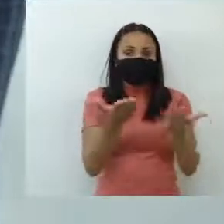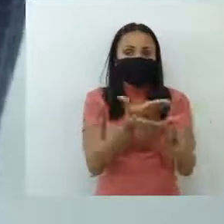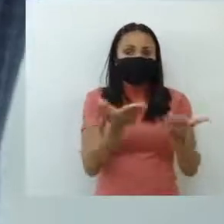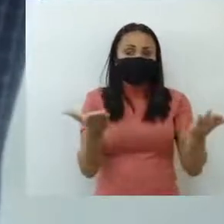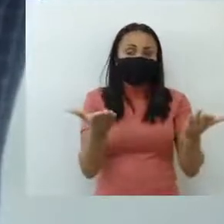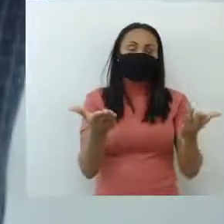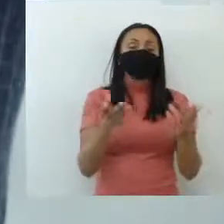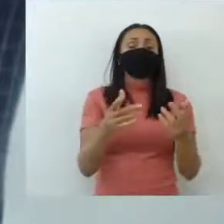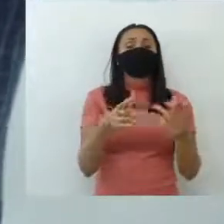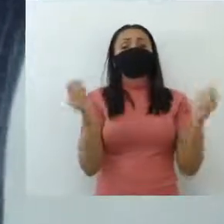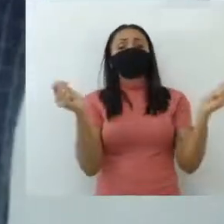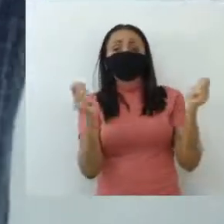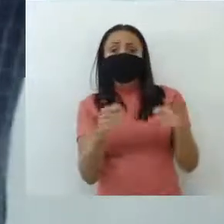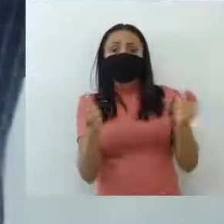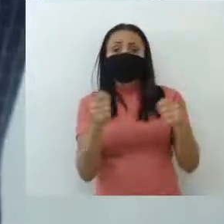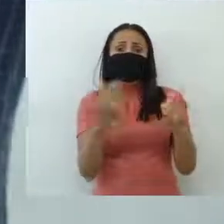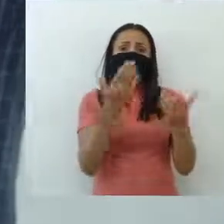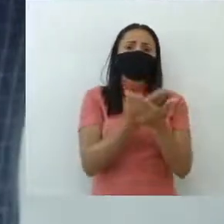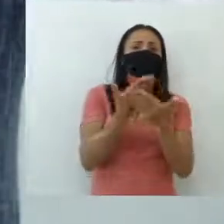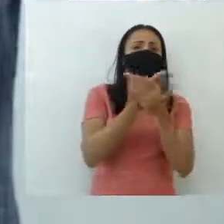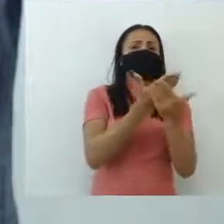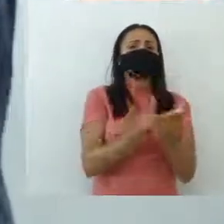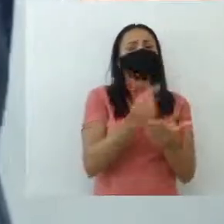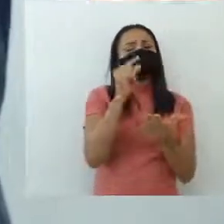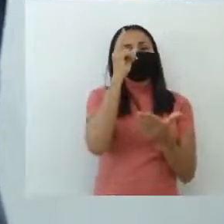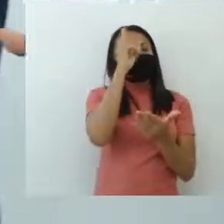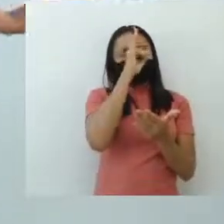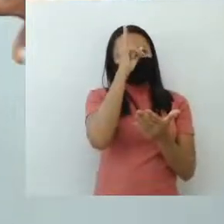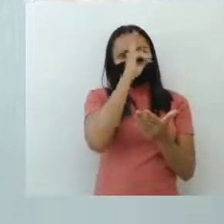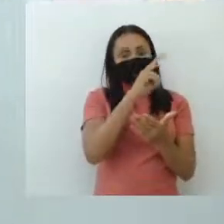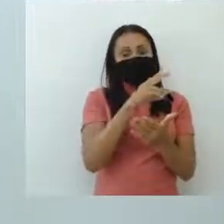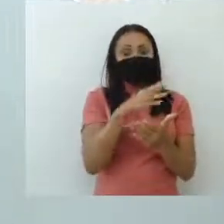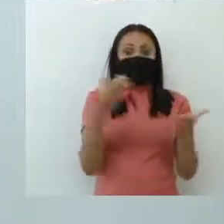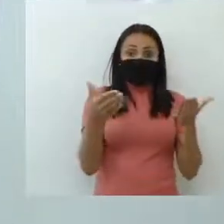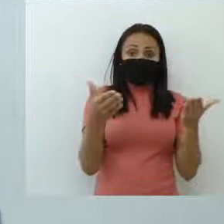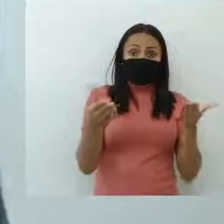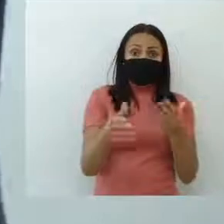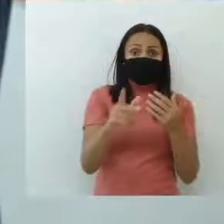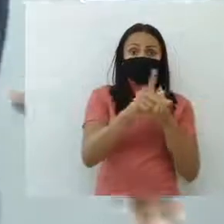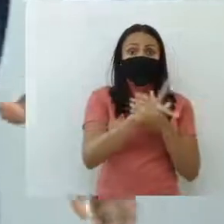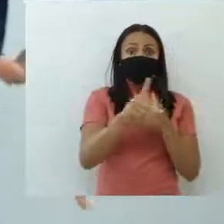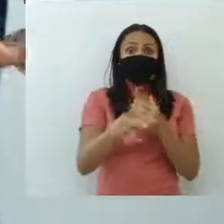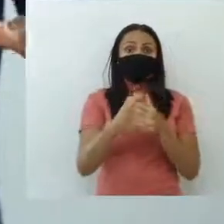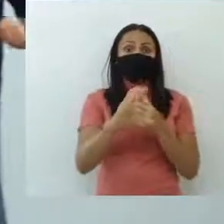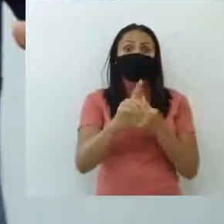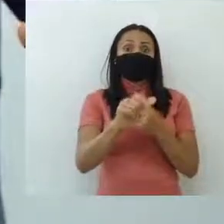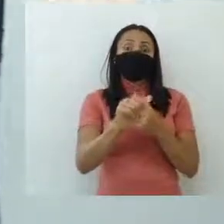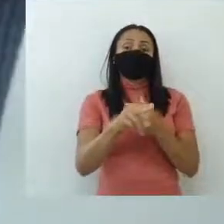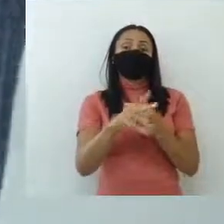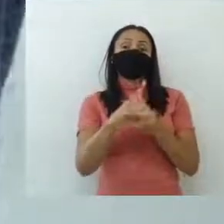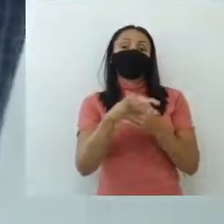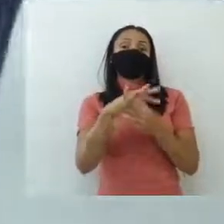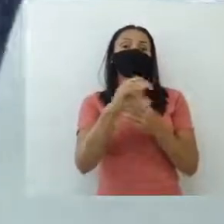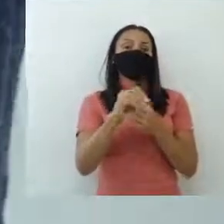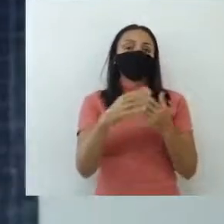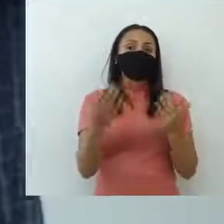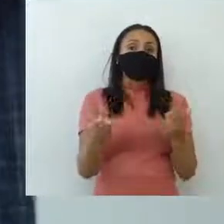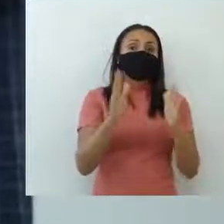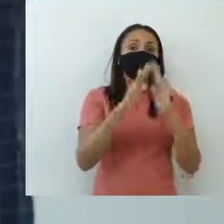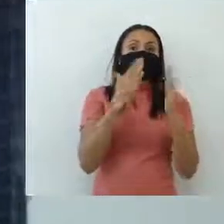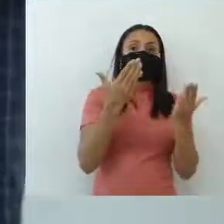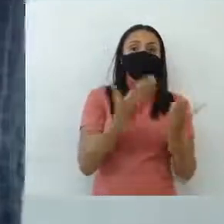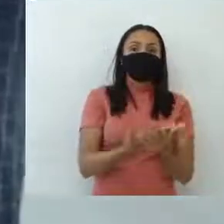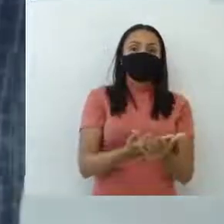nós possamos estudar um pouco a história. Então aqui é o professor Cláudio Nascimento, da Escola